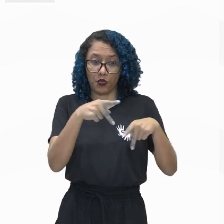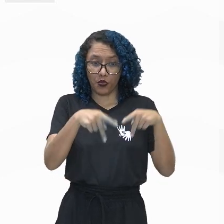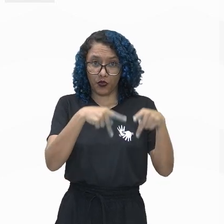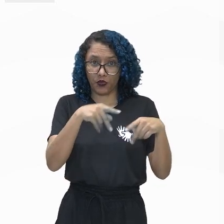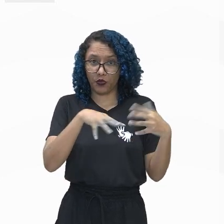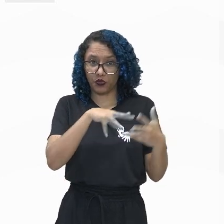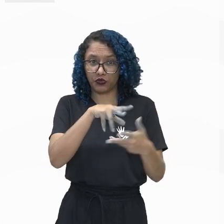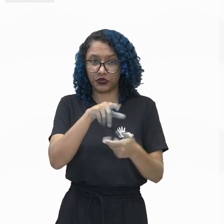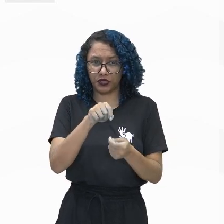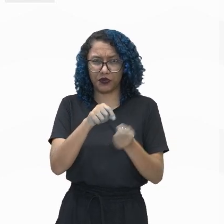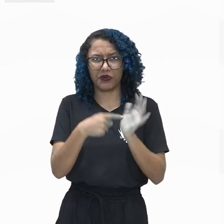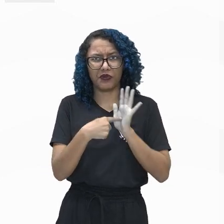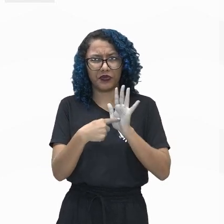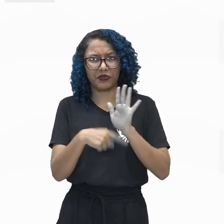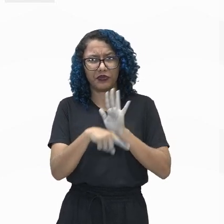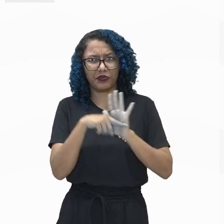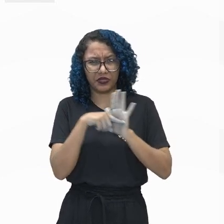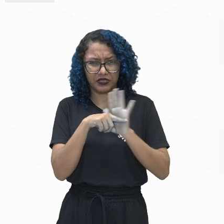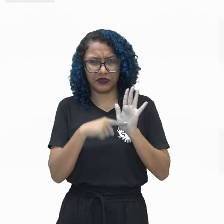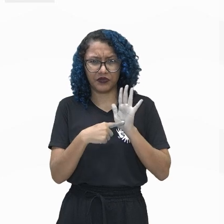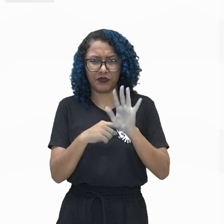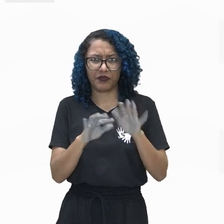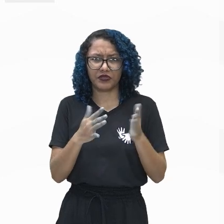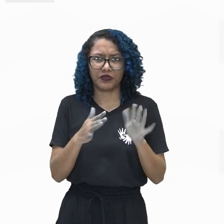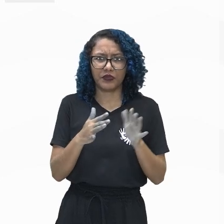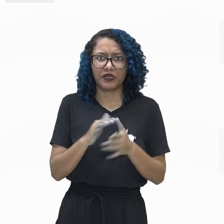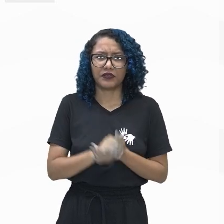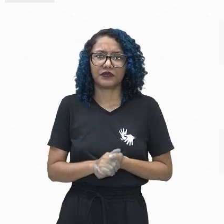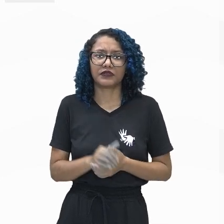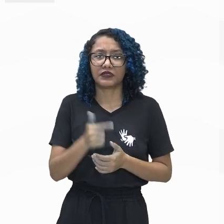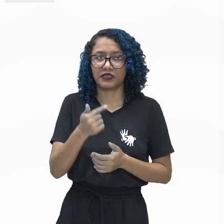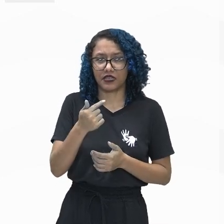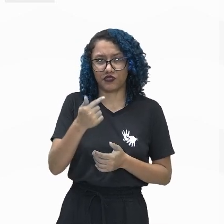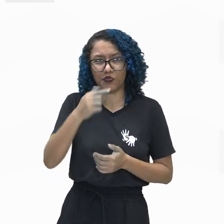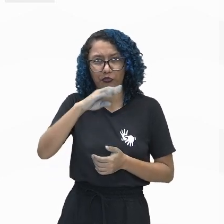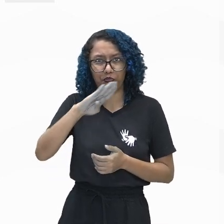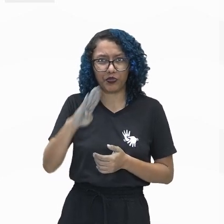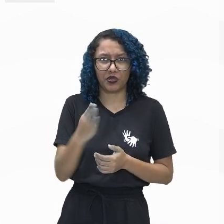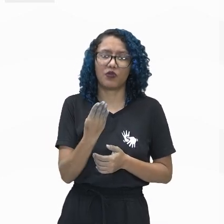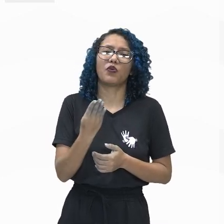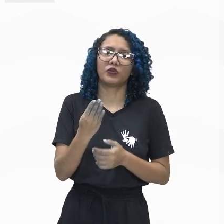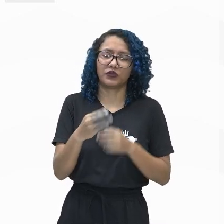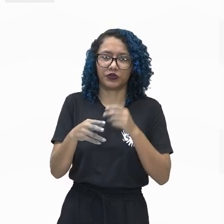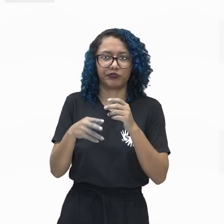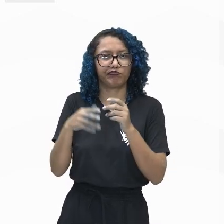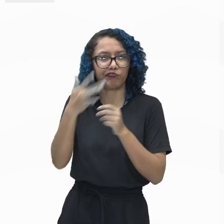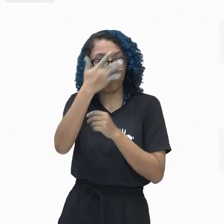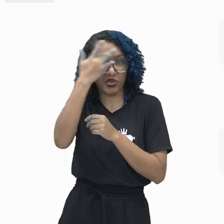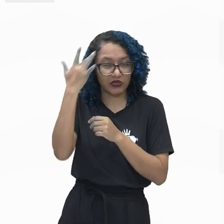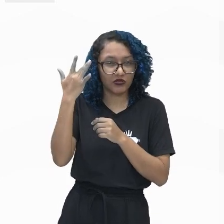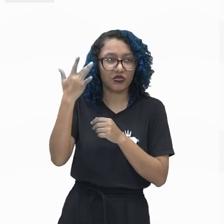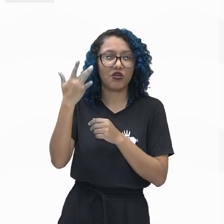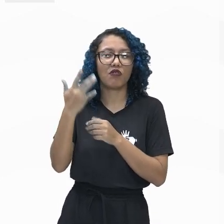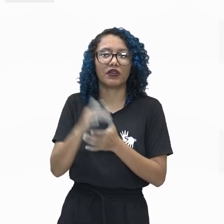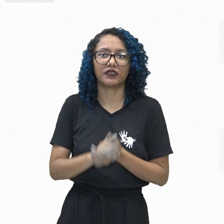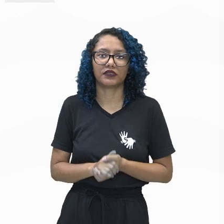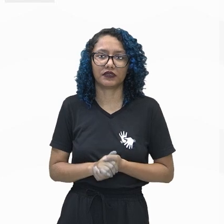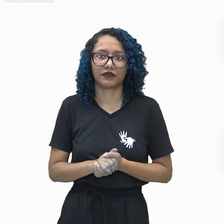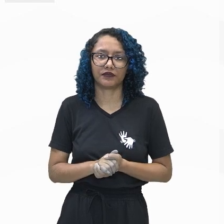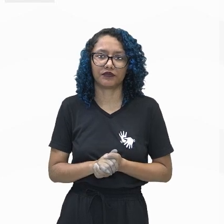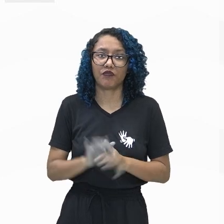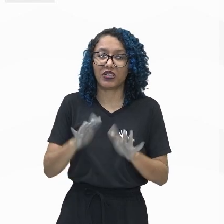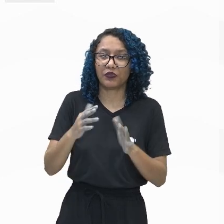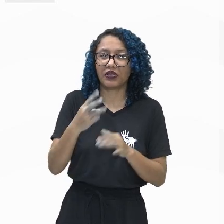essa pesquisa, tinha em torno de 7 bilhões de pessoas que viviam ali em torno de 3